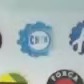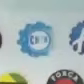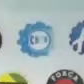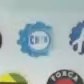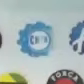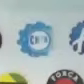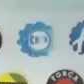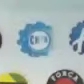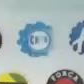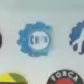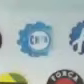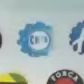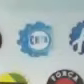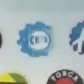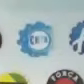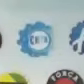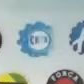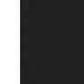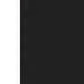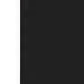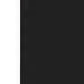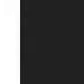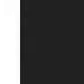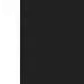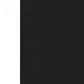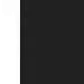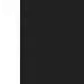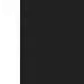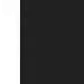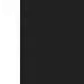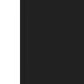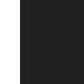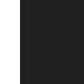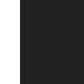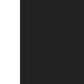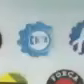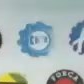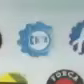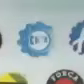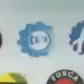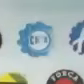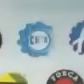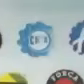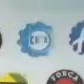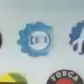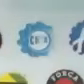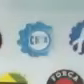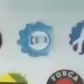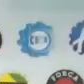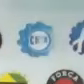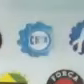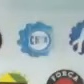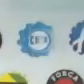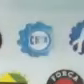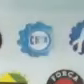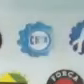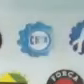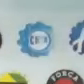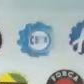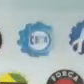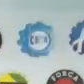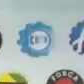Ezequiel, as palavras dele. Tá bom? Opa, legal. Obrigada. Obrigada, viu, André? Até daqui a pouco. E cuide da máscara que eu